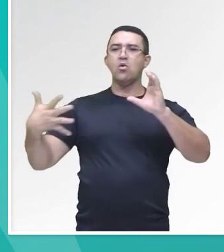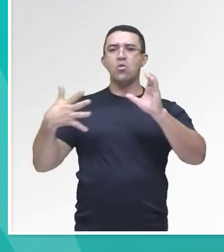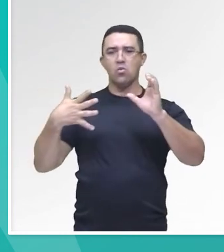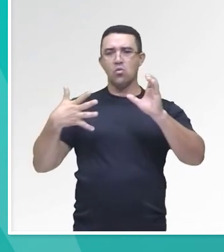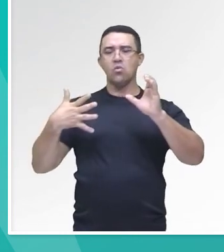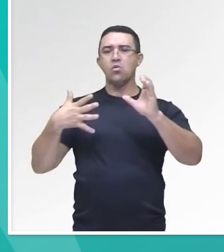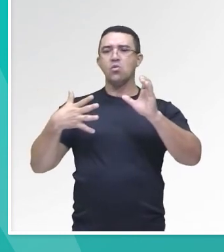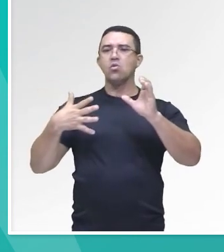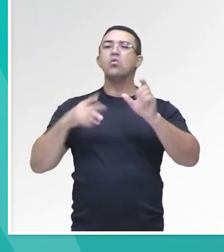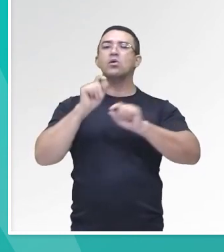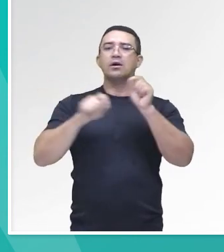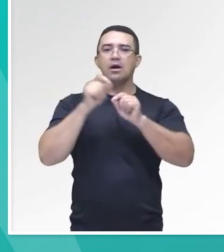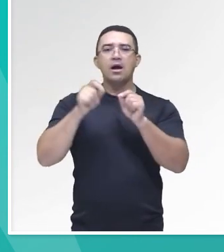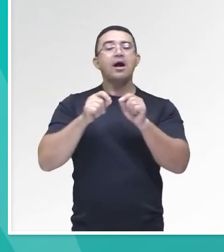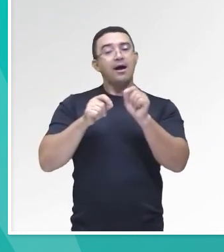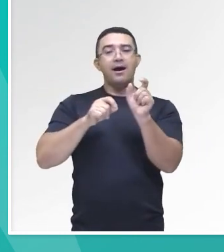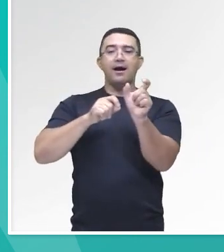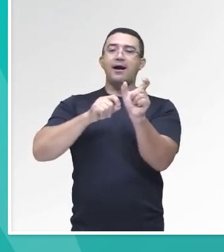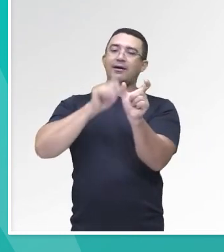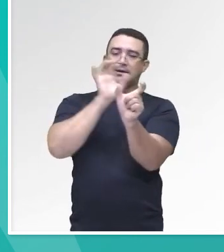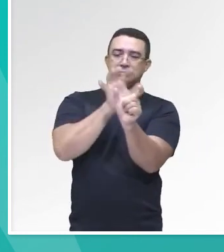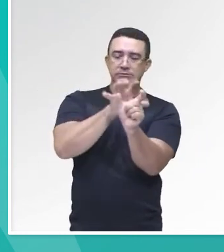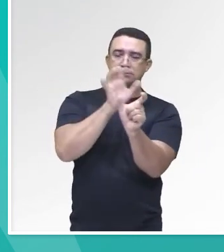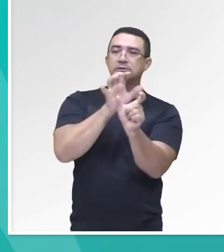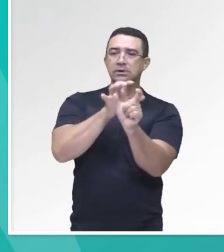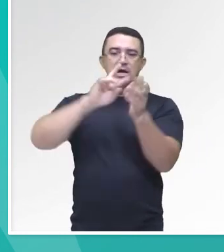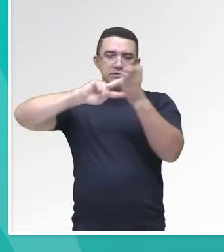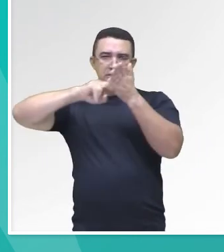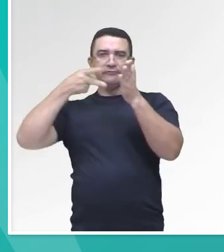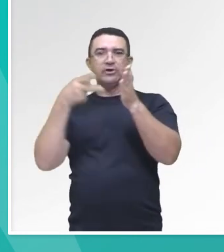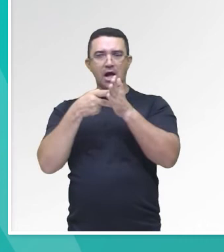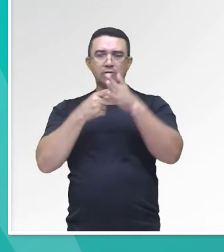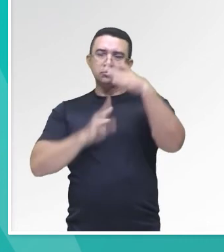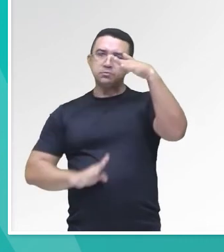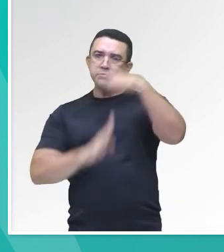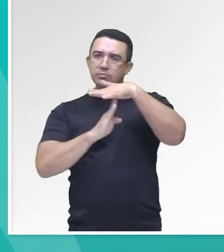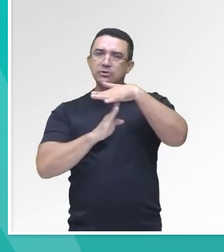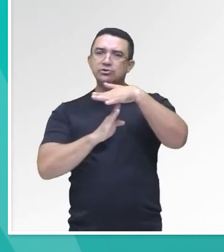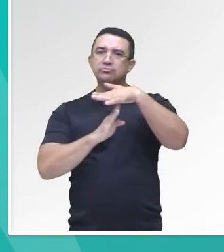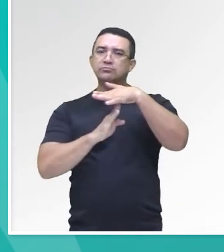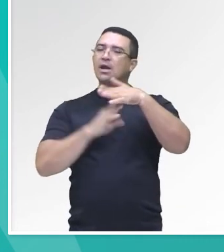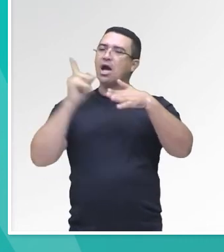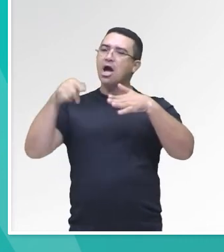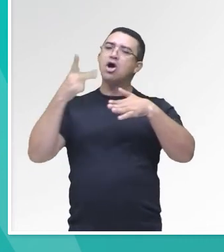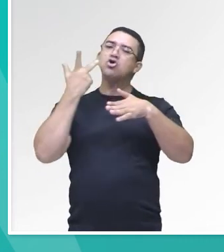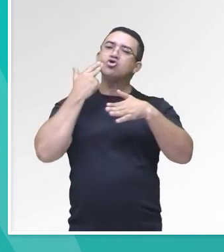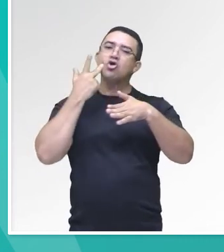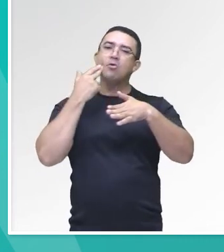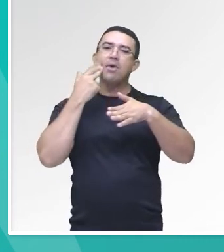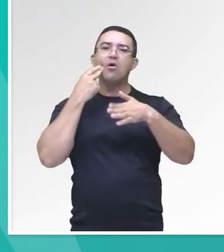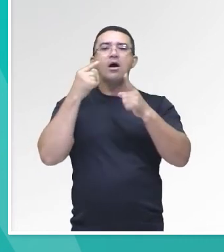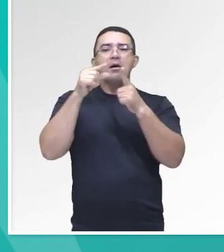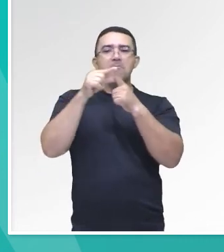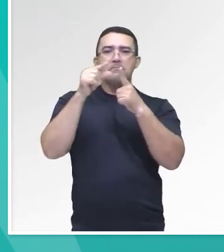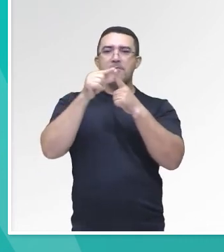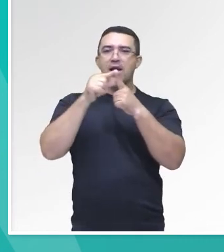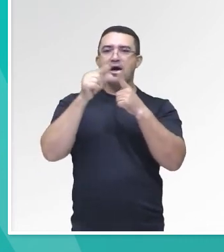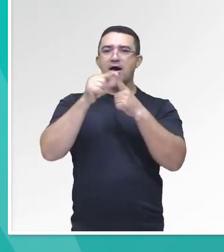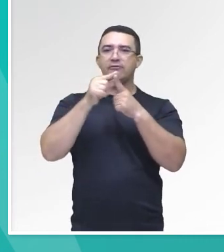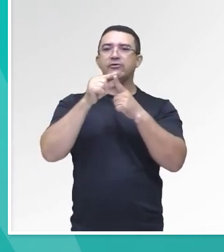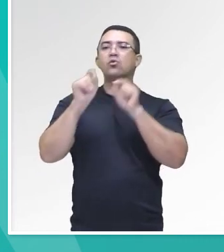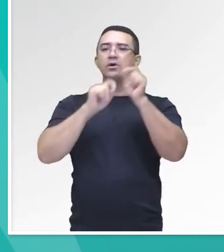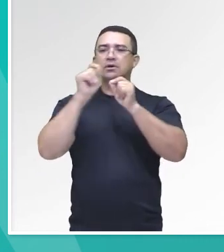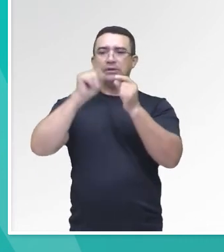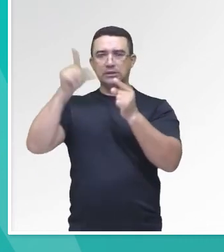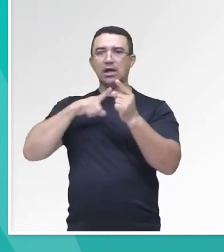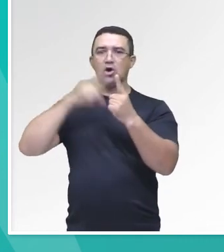uma palavra com significado restrita, é uma palavra com sentido comum, dicionarizado, palavra utilizada de modo objetivo,